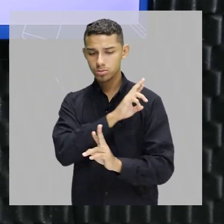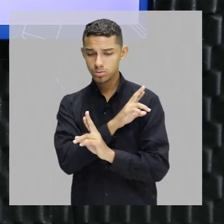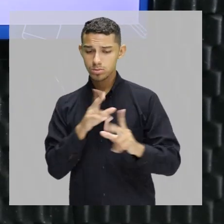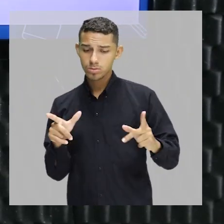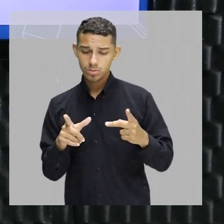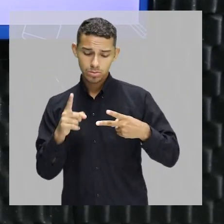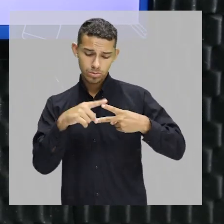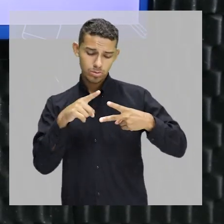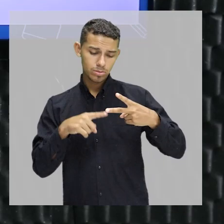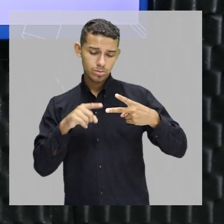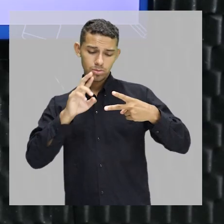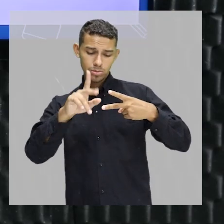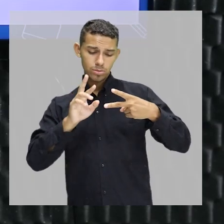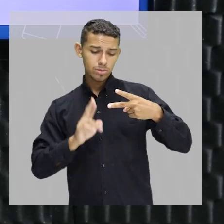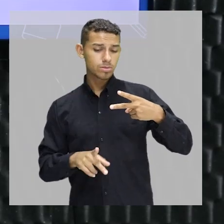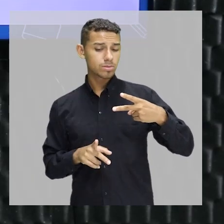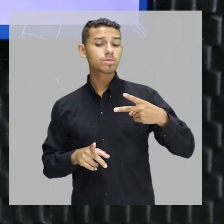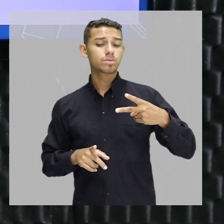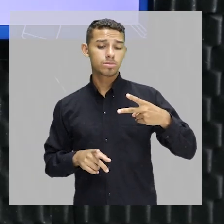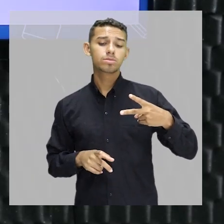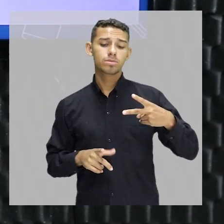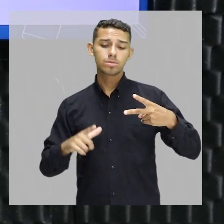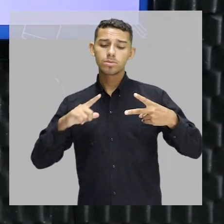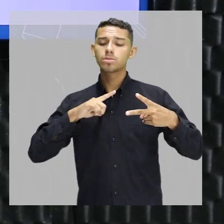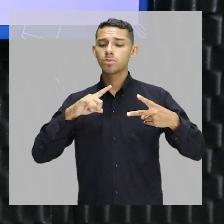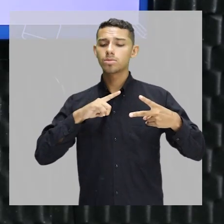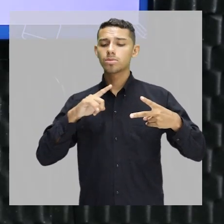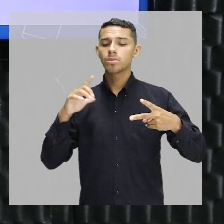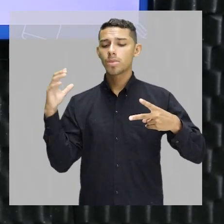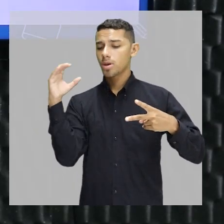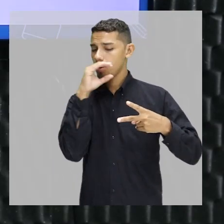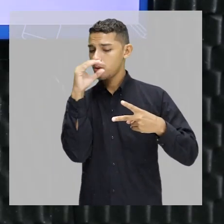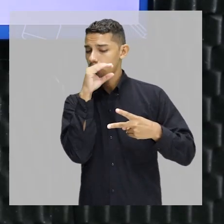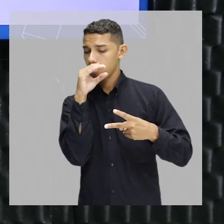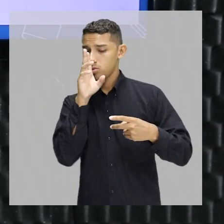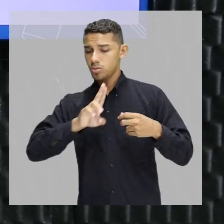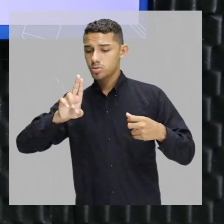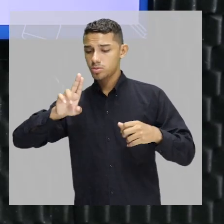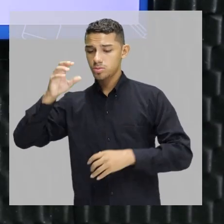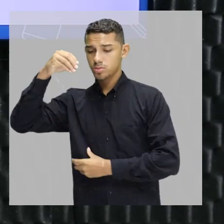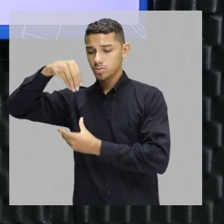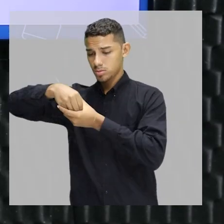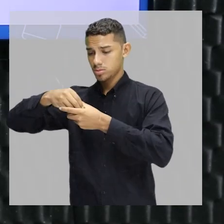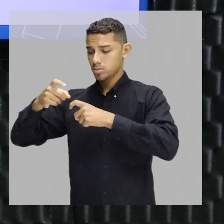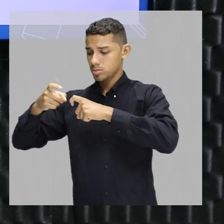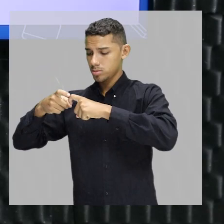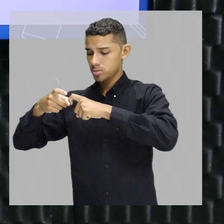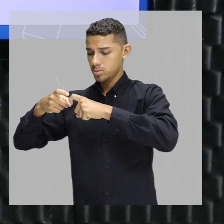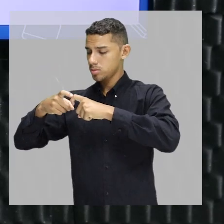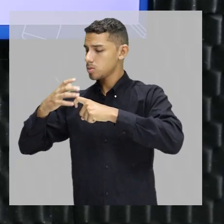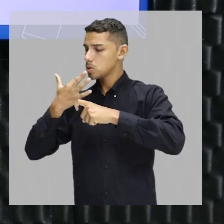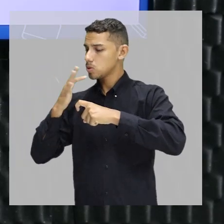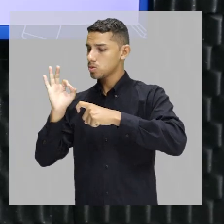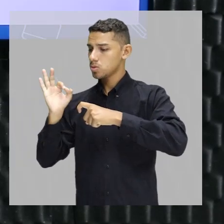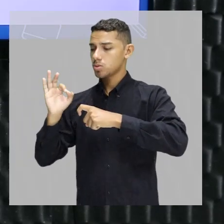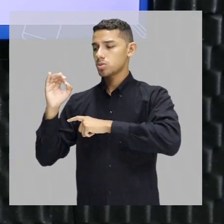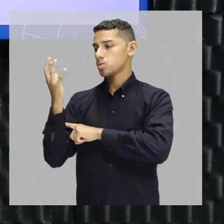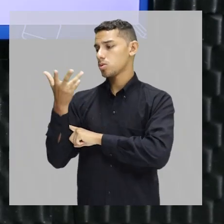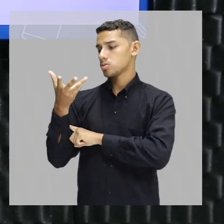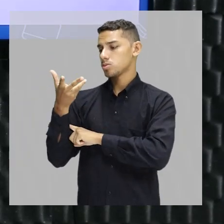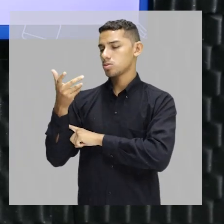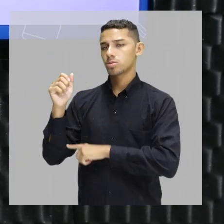nós temos os aceleradores que são utilizados na medicina, certo? Que vocês talvez não conheçam como aceleradores.